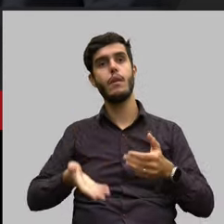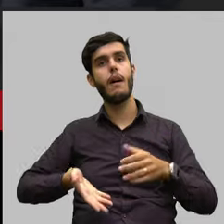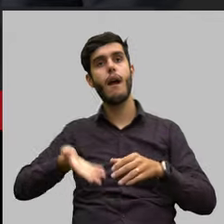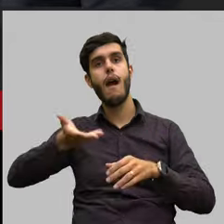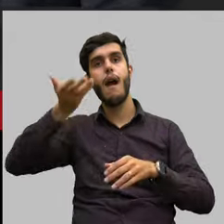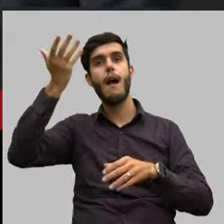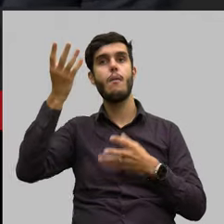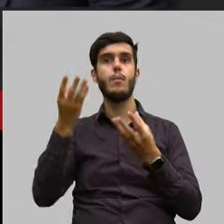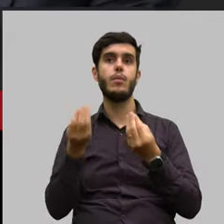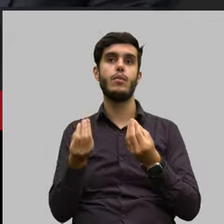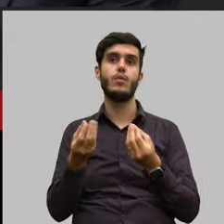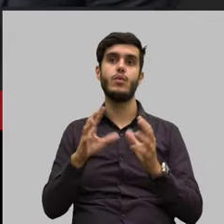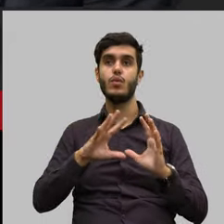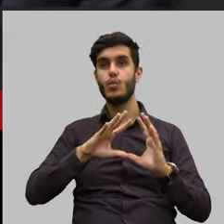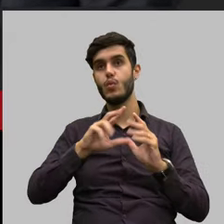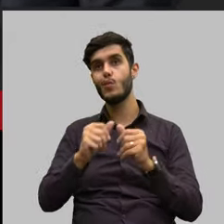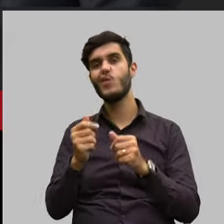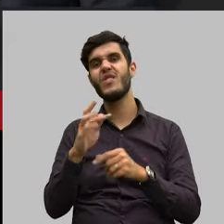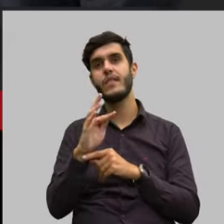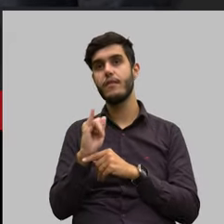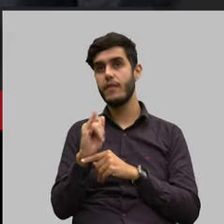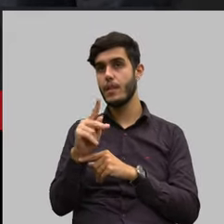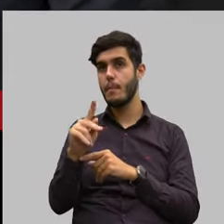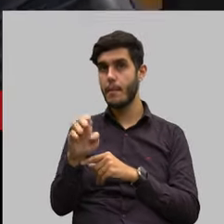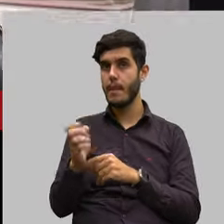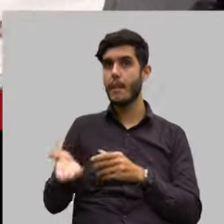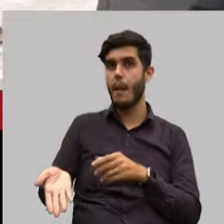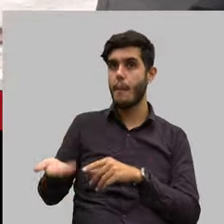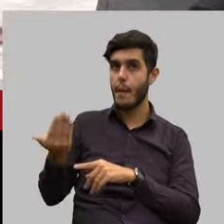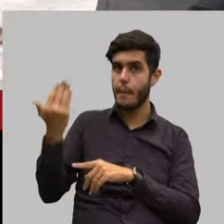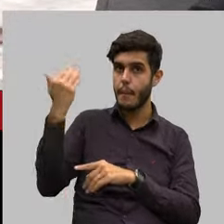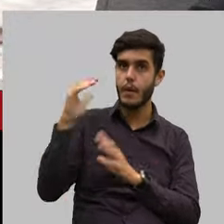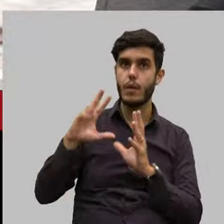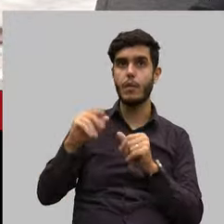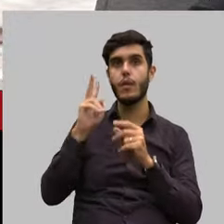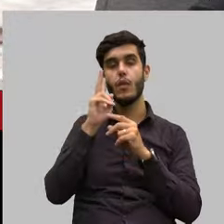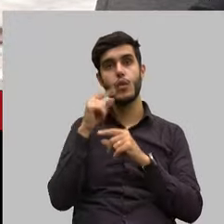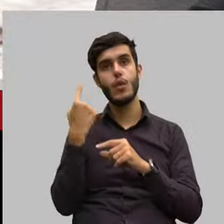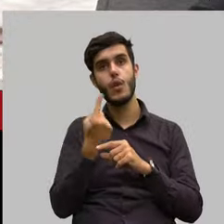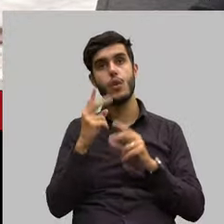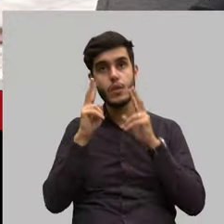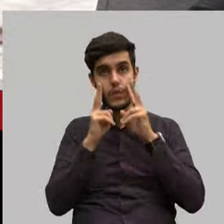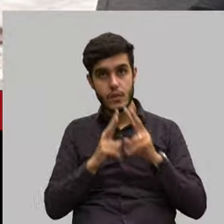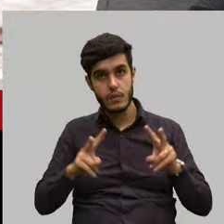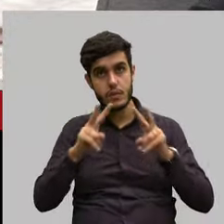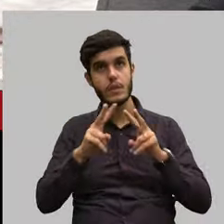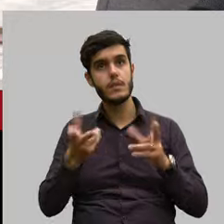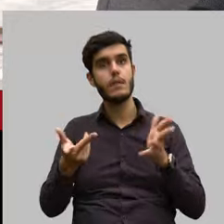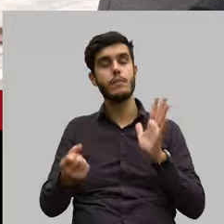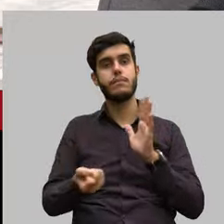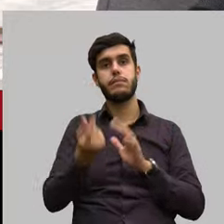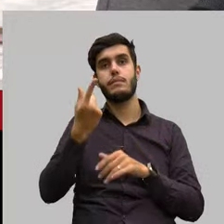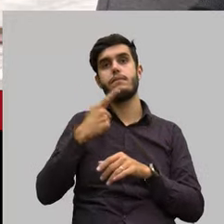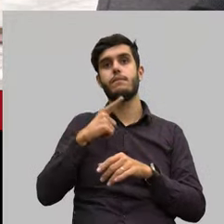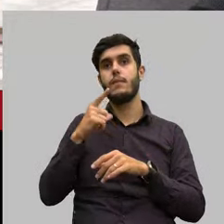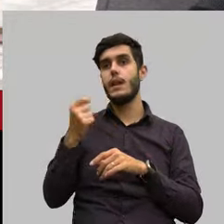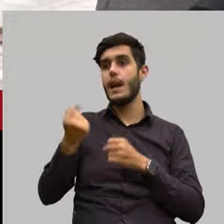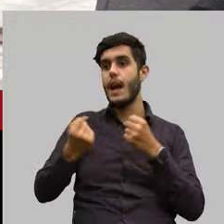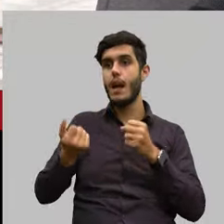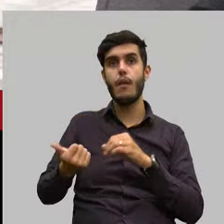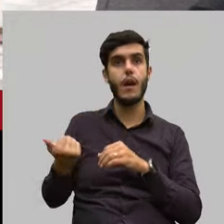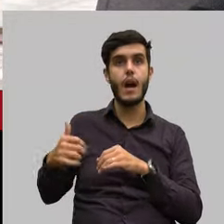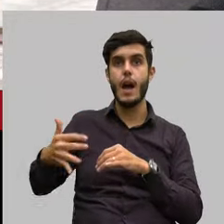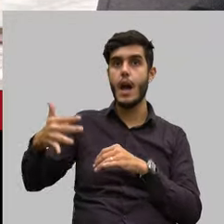eh todos todos nós observamos isso né na na com pessoas físicas né Eh os carros eles